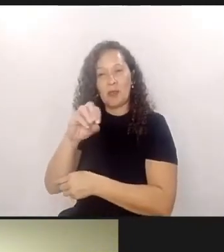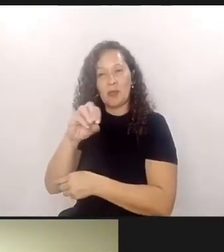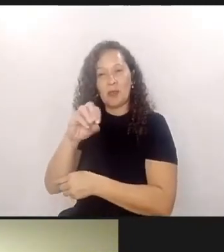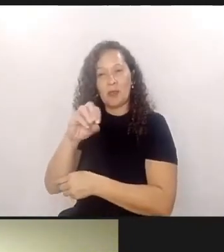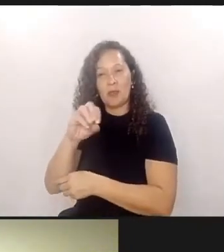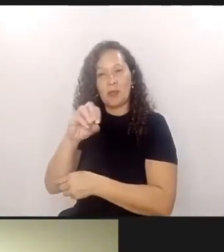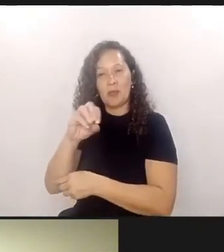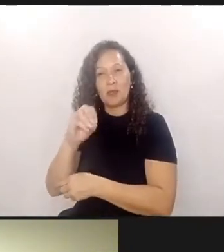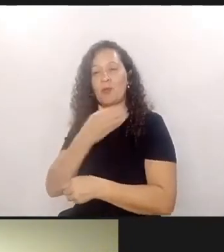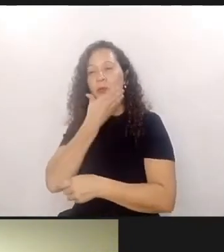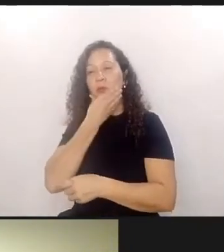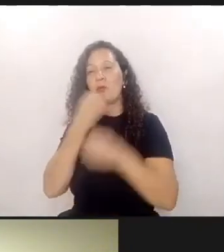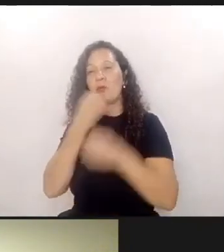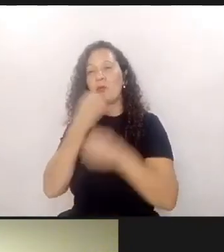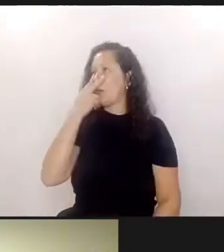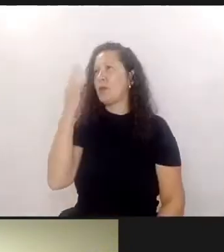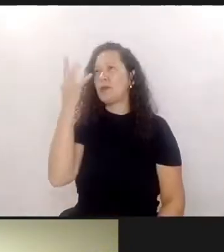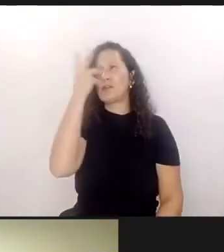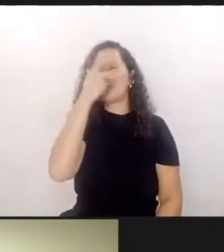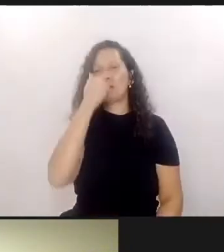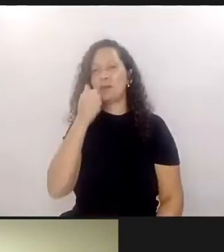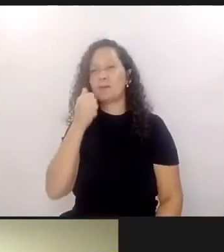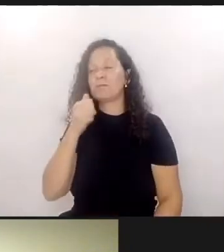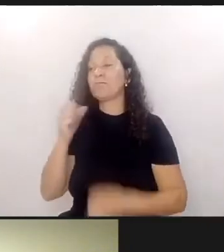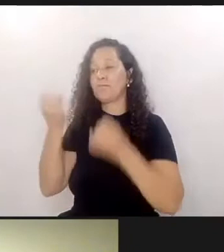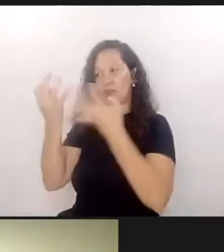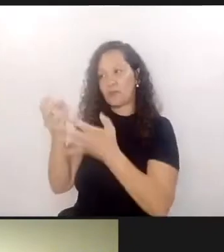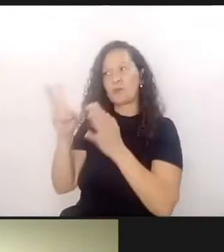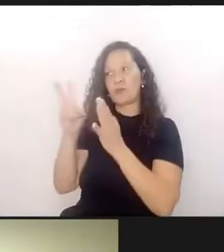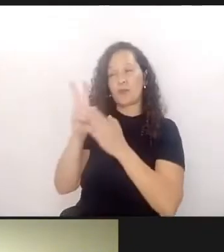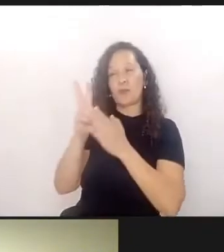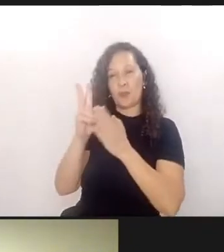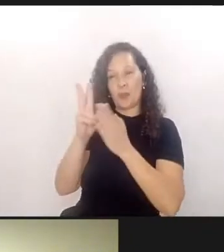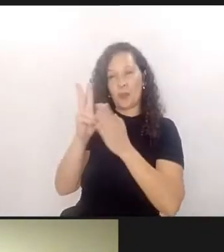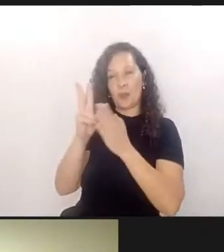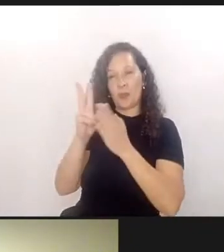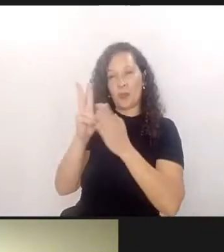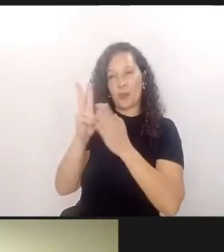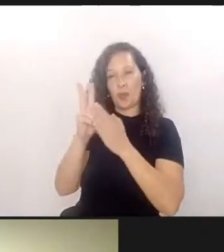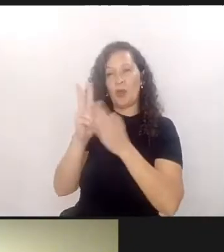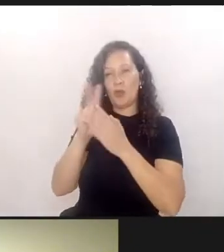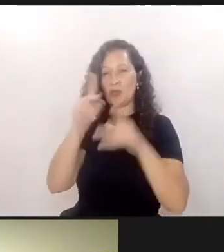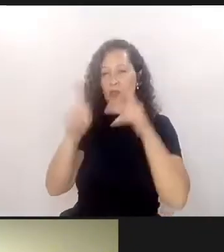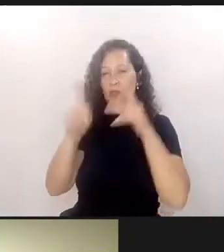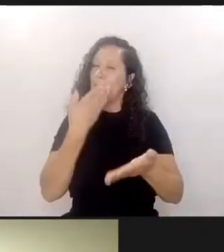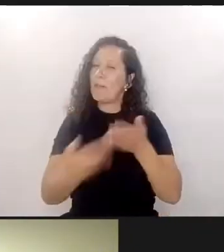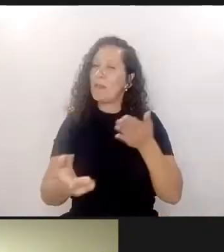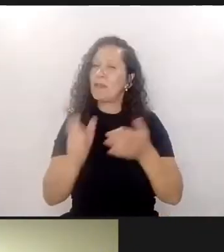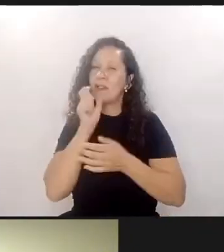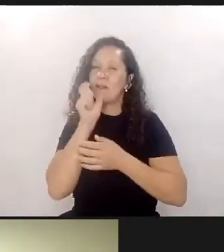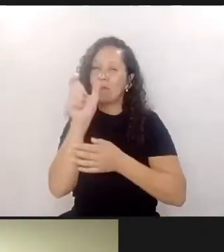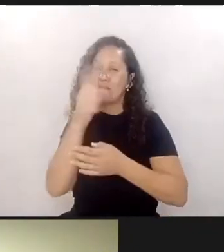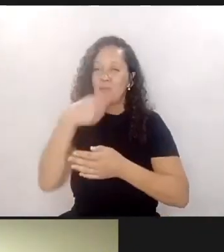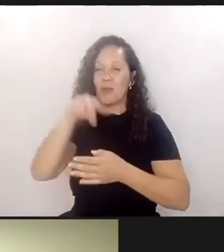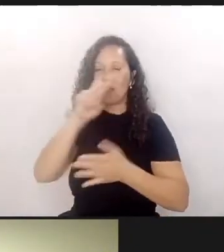os povos indígenas, a gente perdeu uma palavra no nosso vocabulário que se chama,